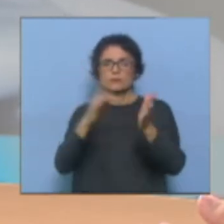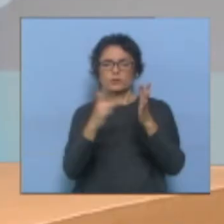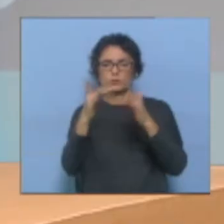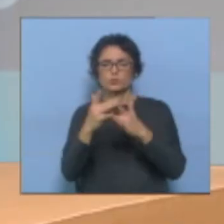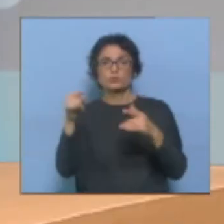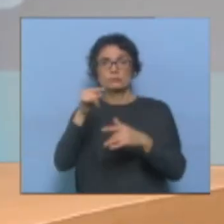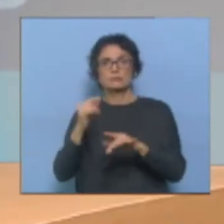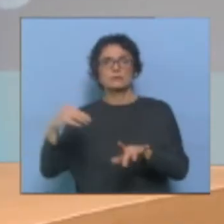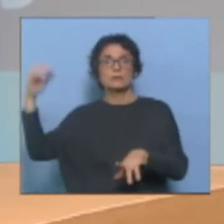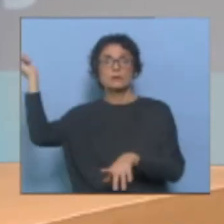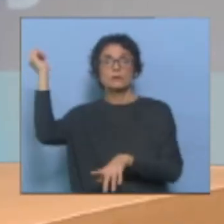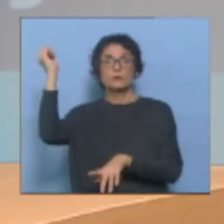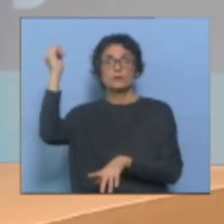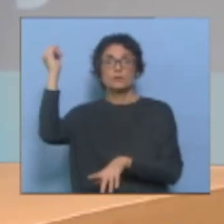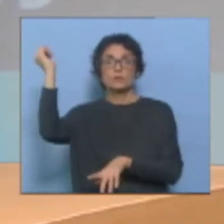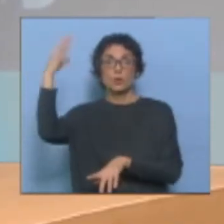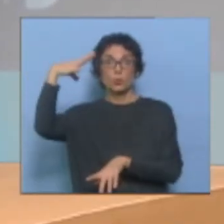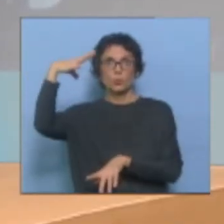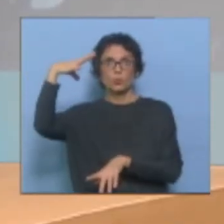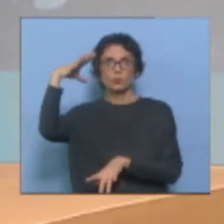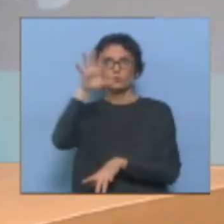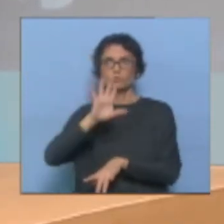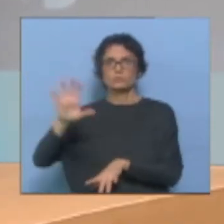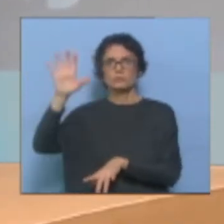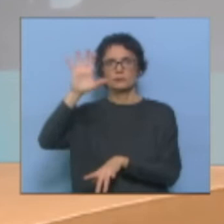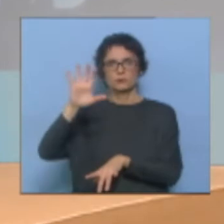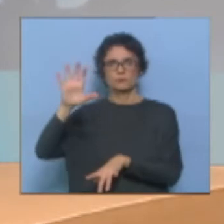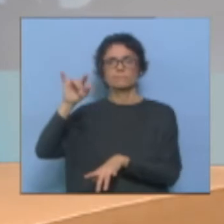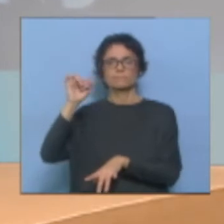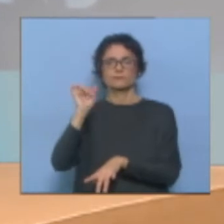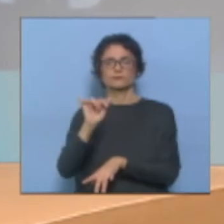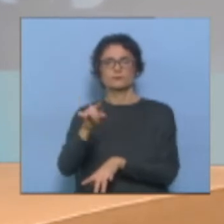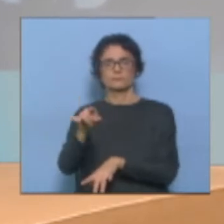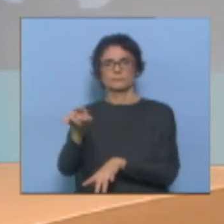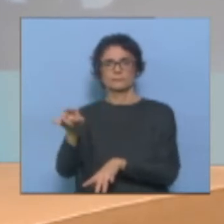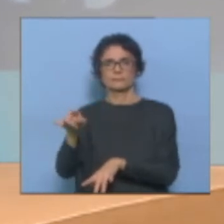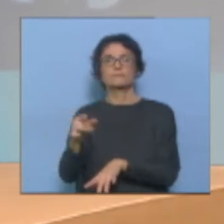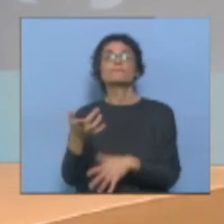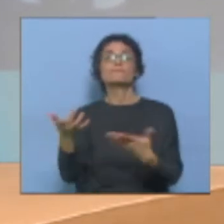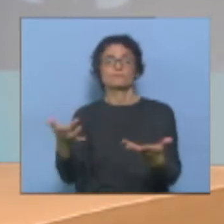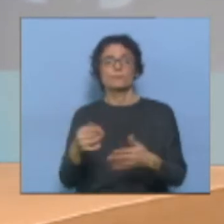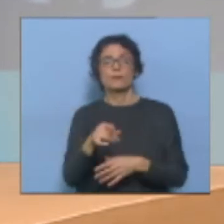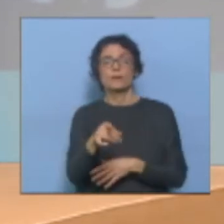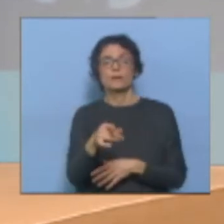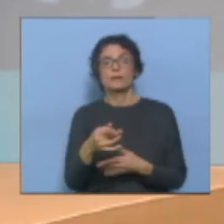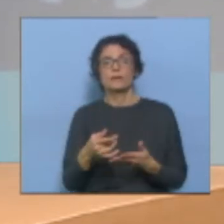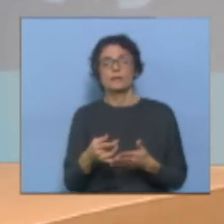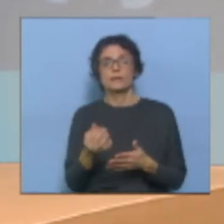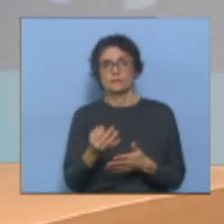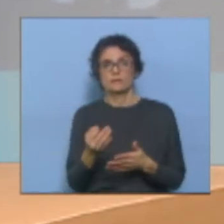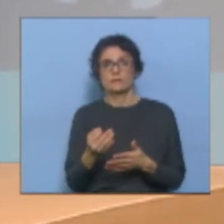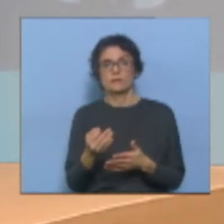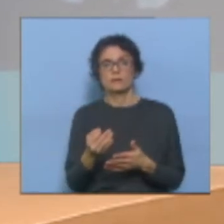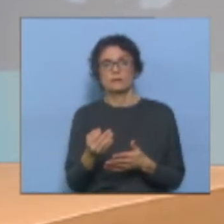vem associada a este dia, o dia das candeias, assim conhecido. Sim. E portanto é